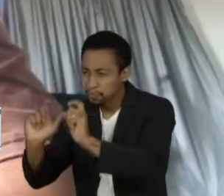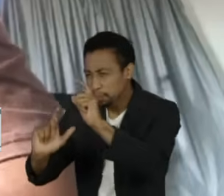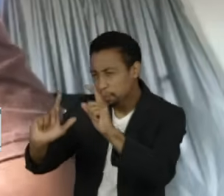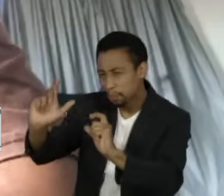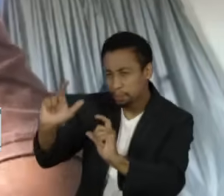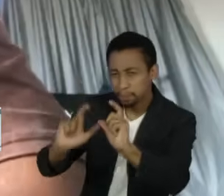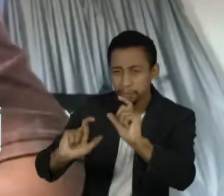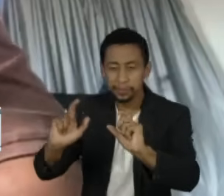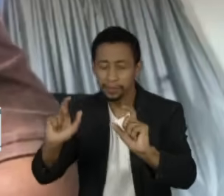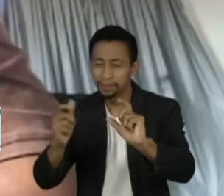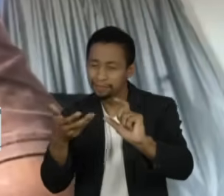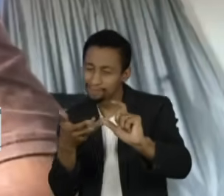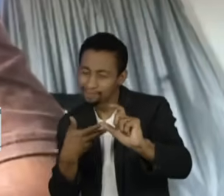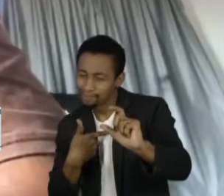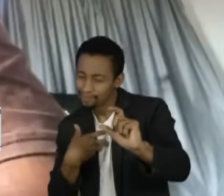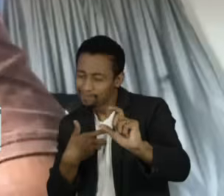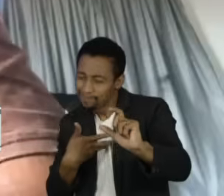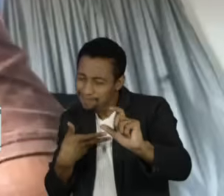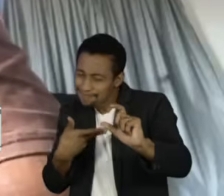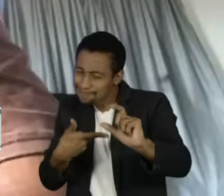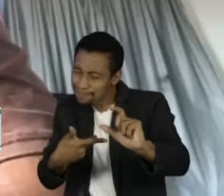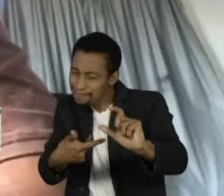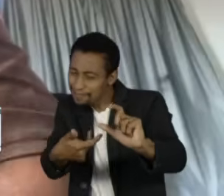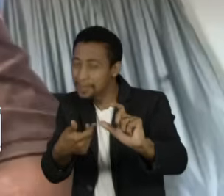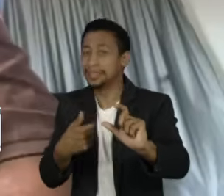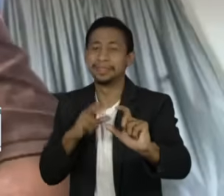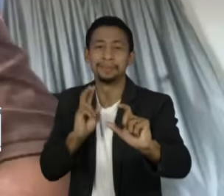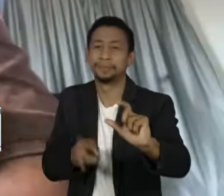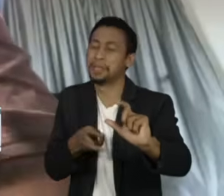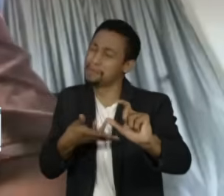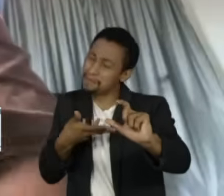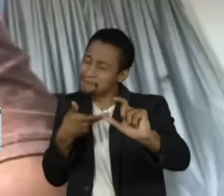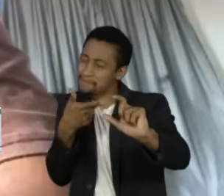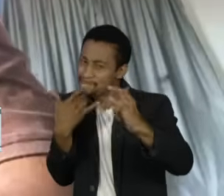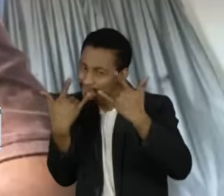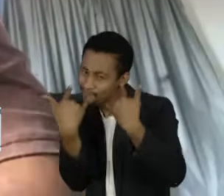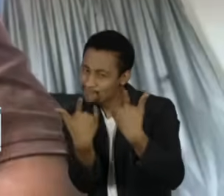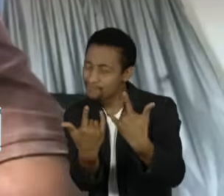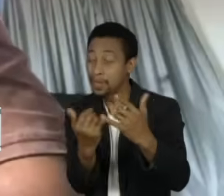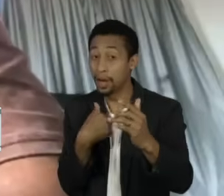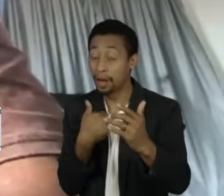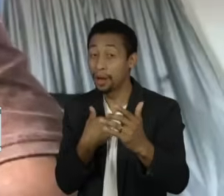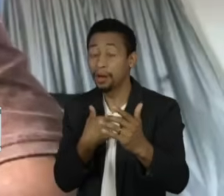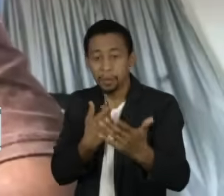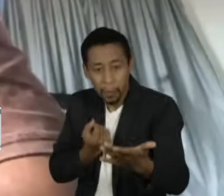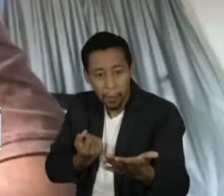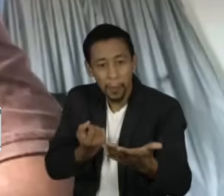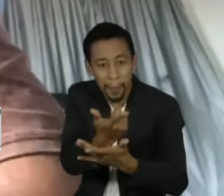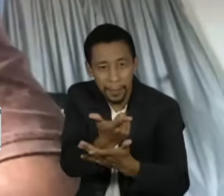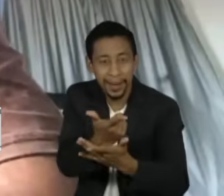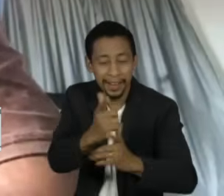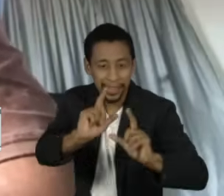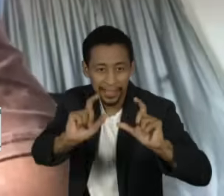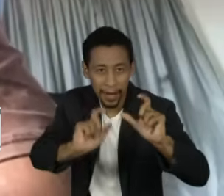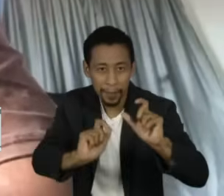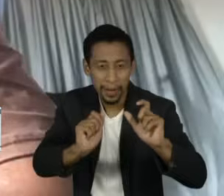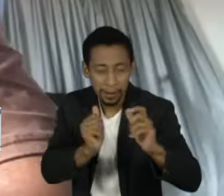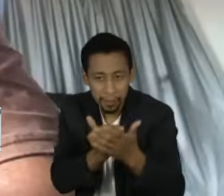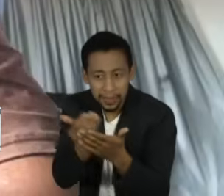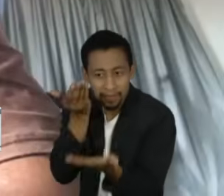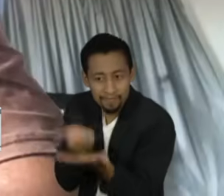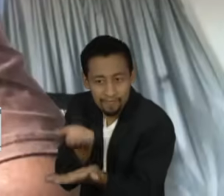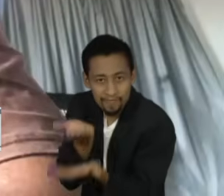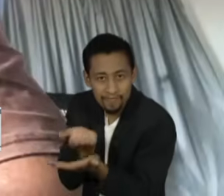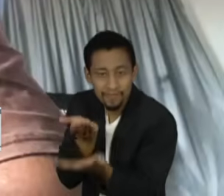sempre me mexeu comigo. Mas, de um tempo, eu comprei uma câmera, comecei a estudar, e aí fui fazer faculdade de design. E